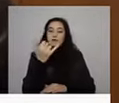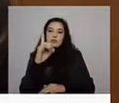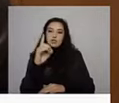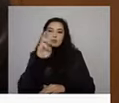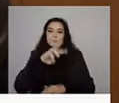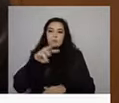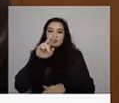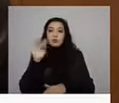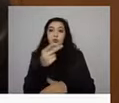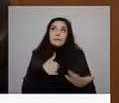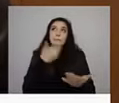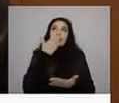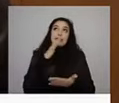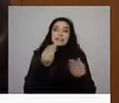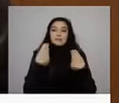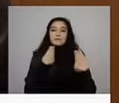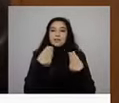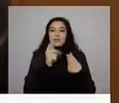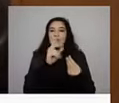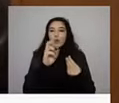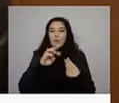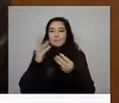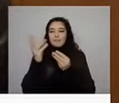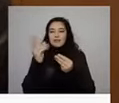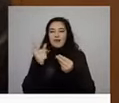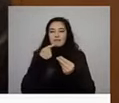portanto, parece que os erros materiais se sucedem